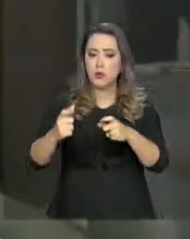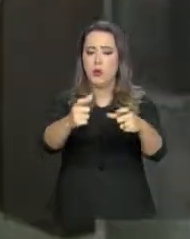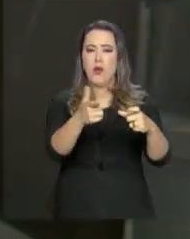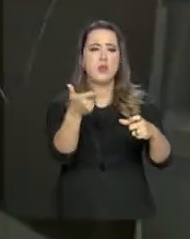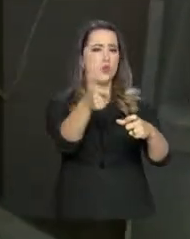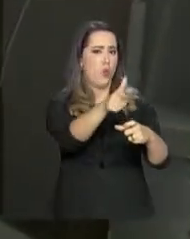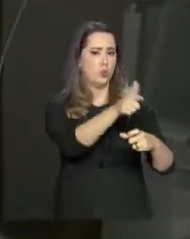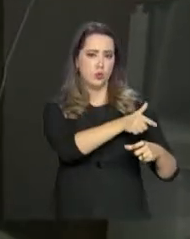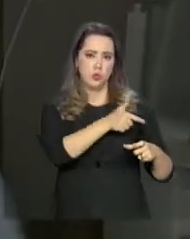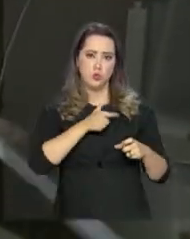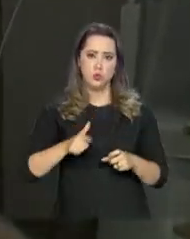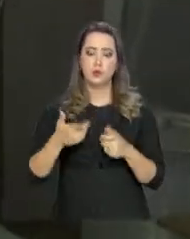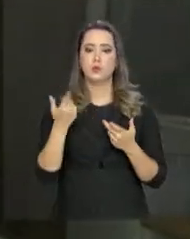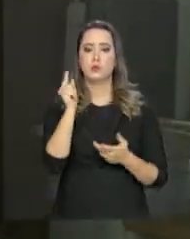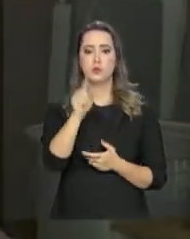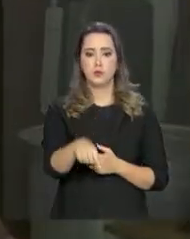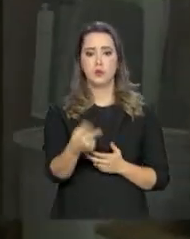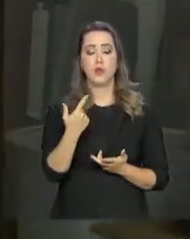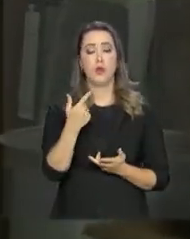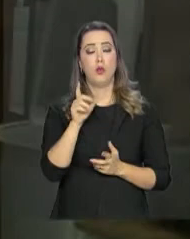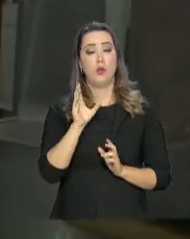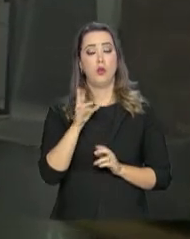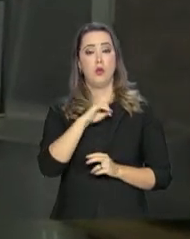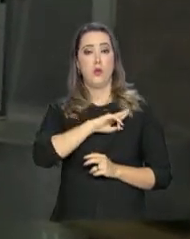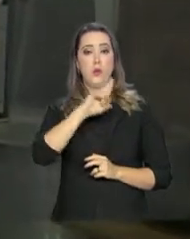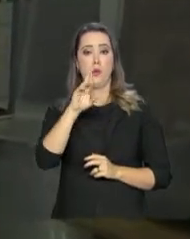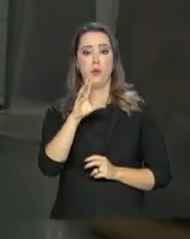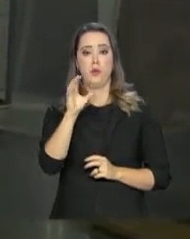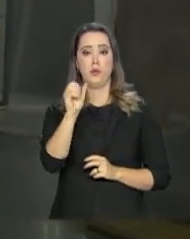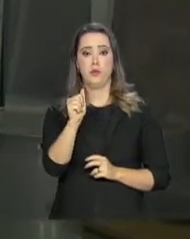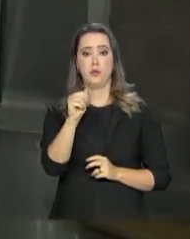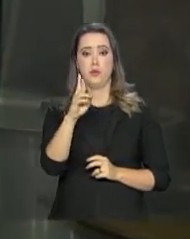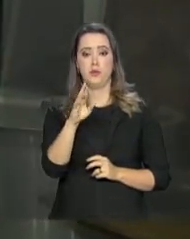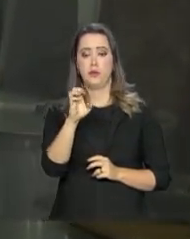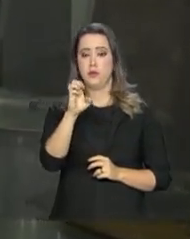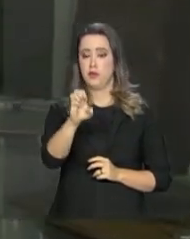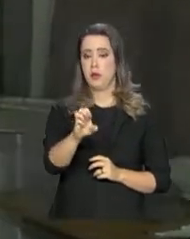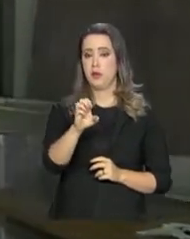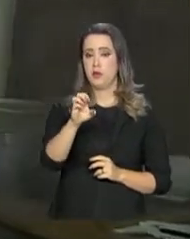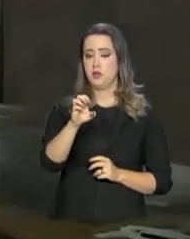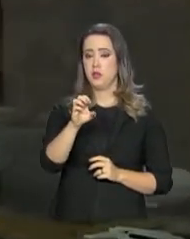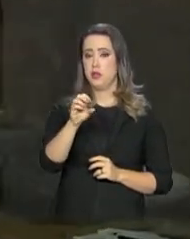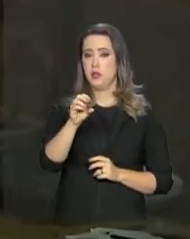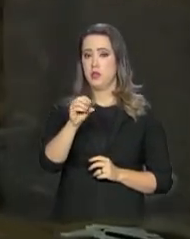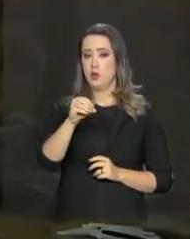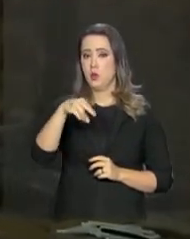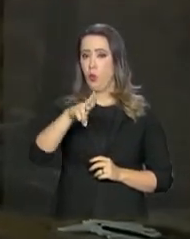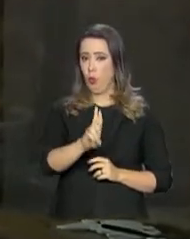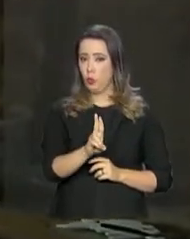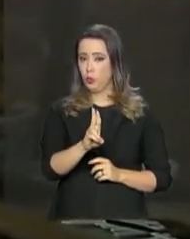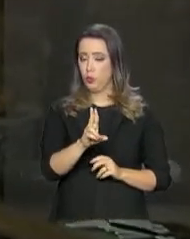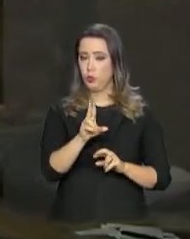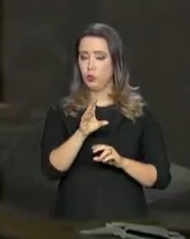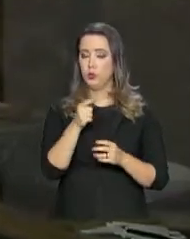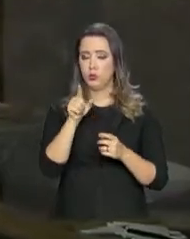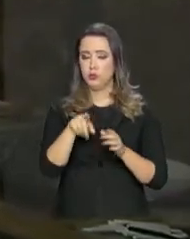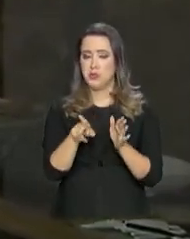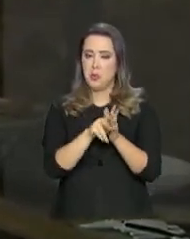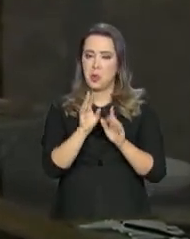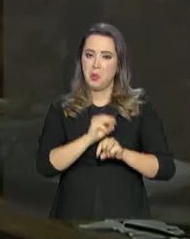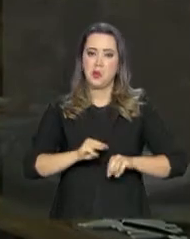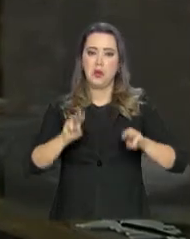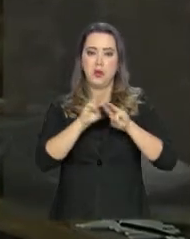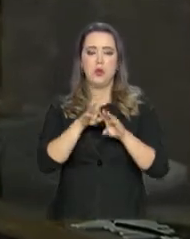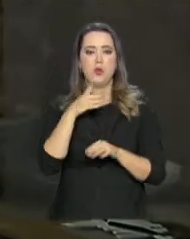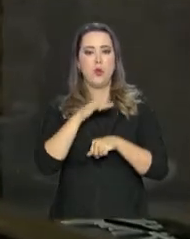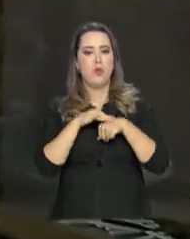O representante da ACNUR, a agência da Organização das Nações Unidas para os Refugiados, ele falou um pouco